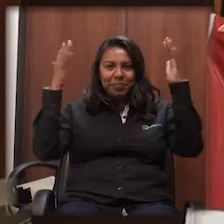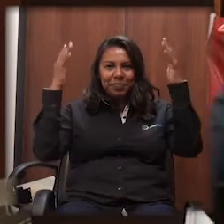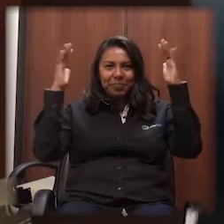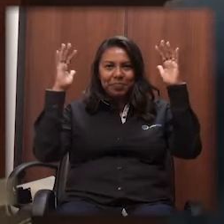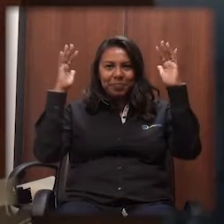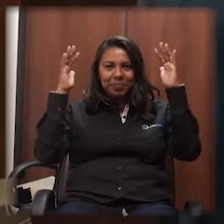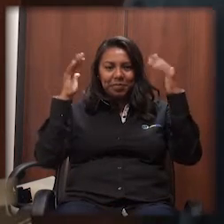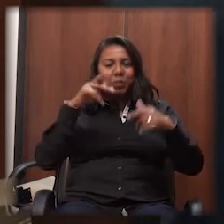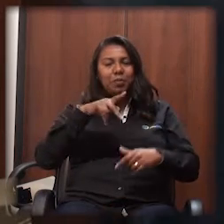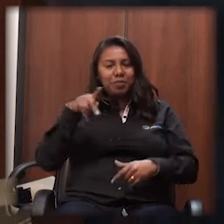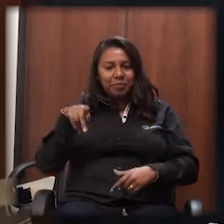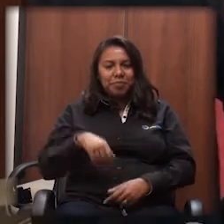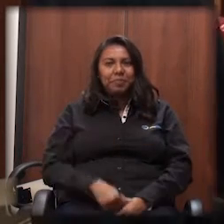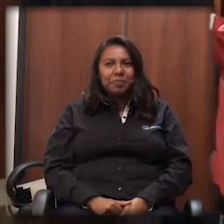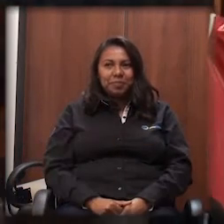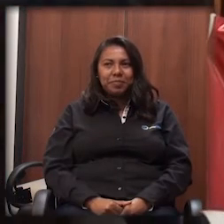professor.